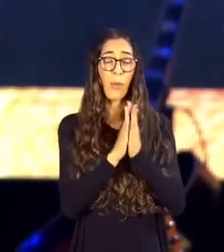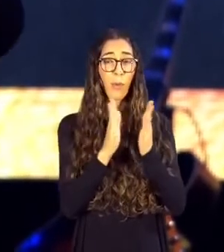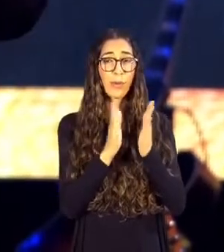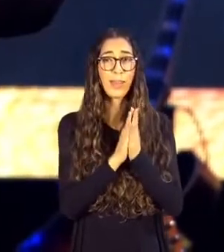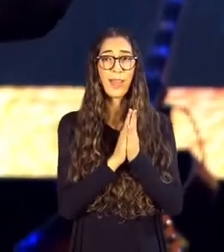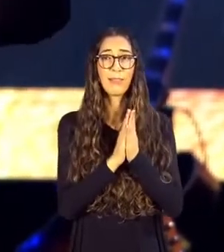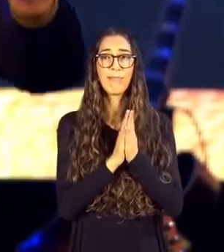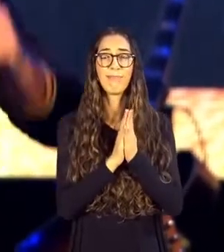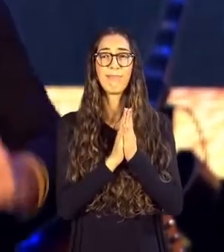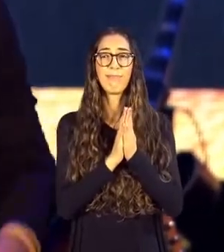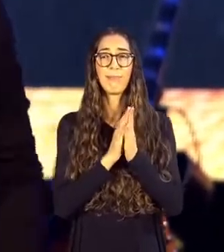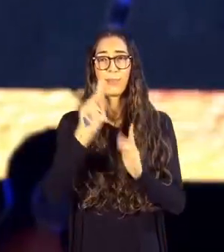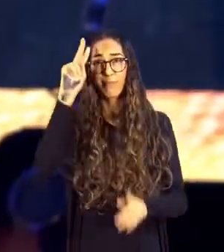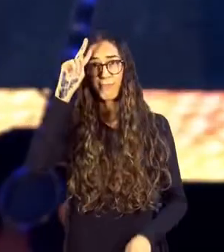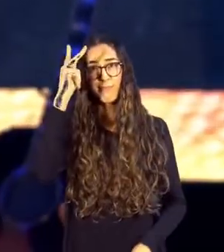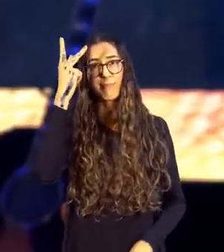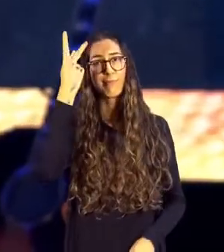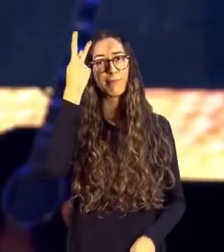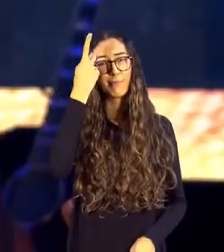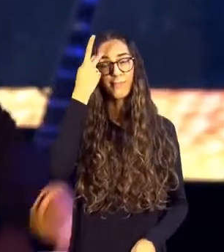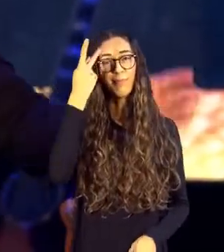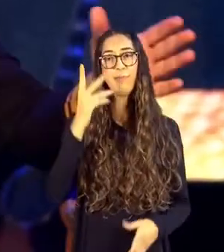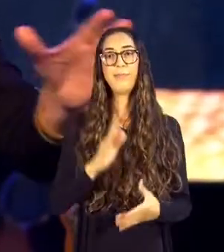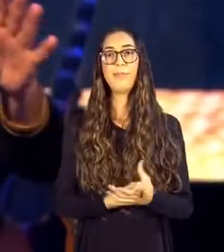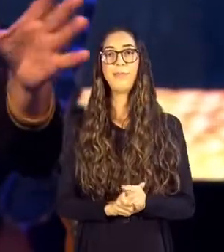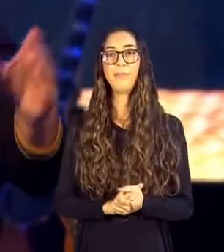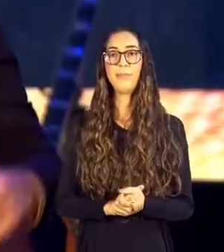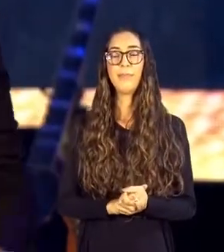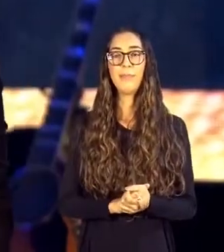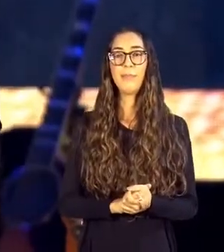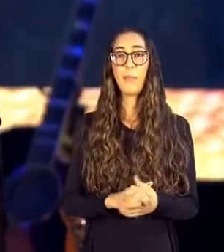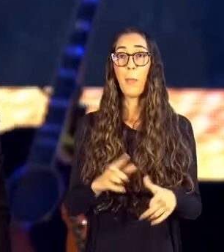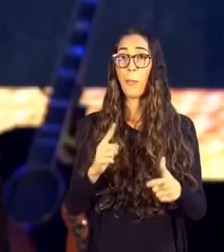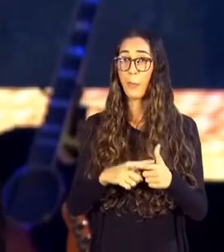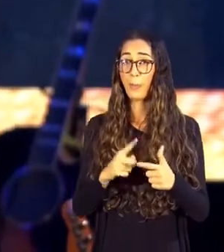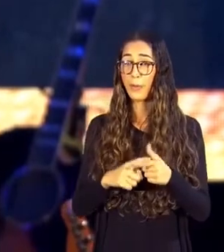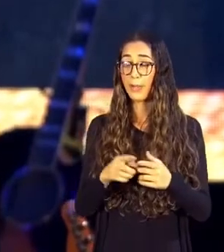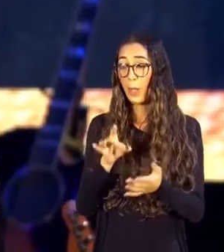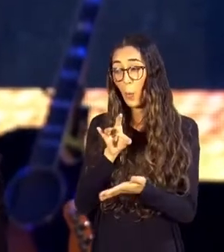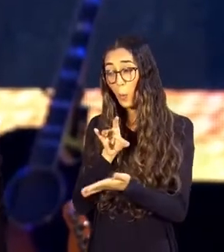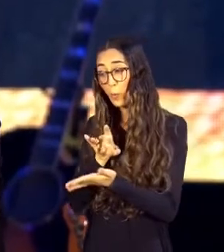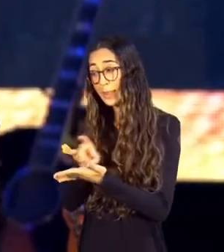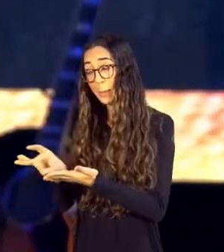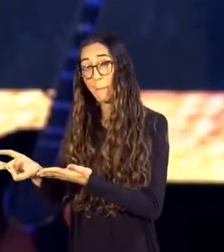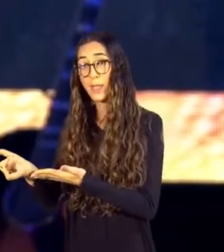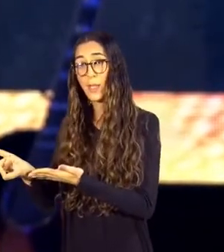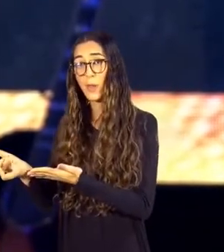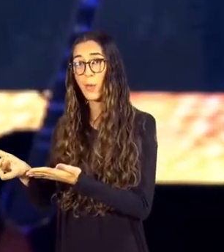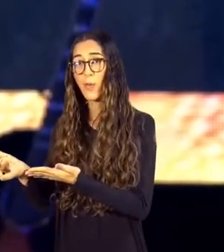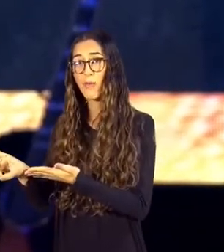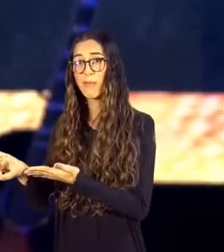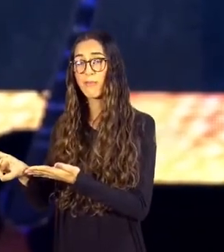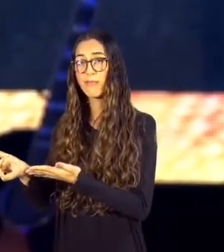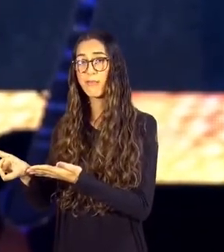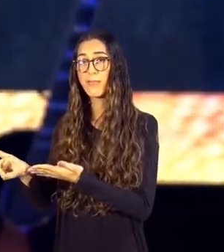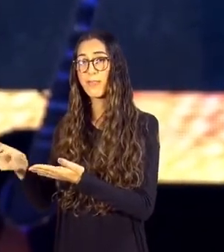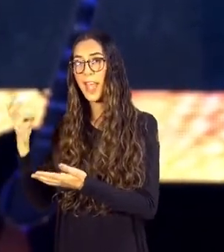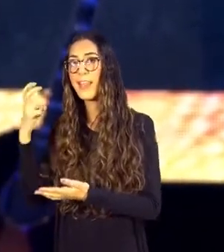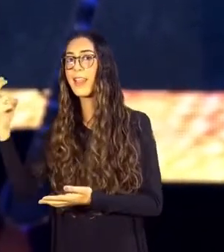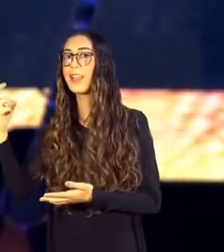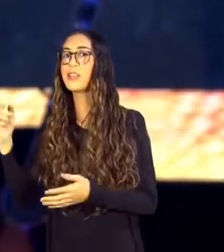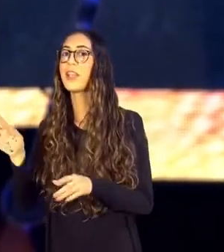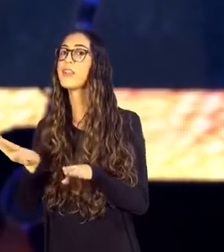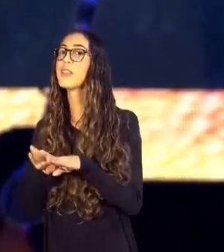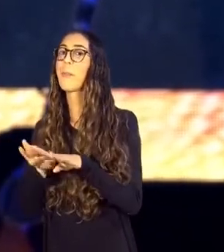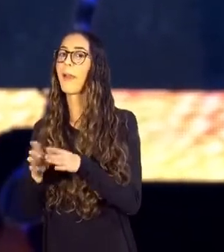mudar, renovar sua mente. O inimigo é sagaz, irmãos. Ele não para de tentar